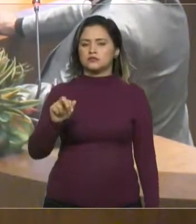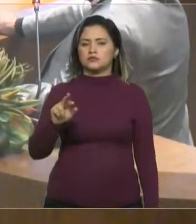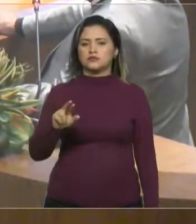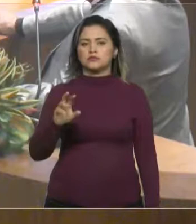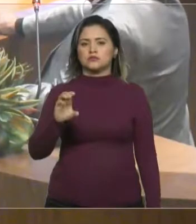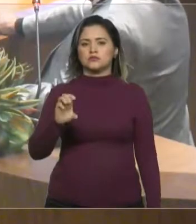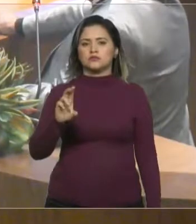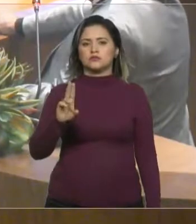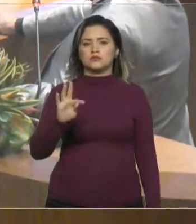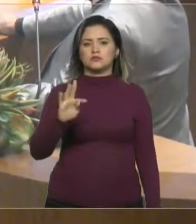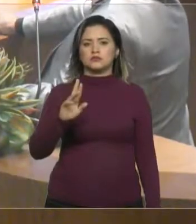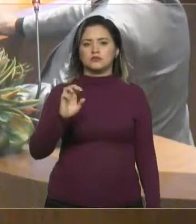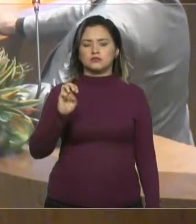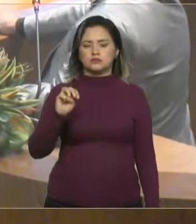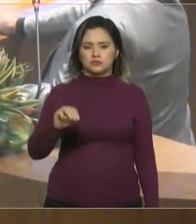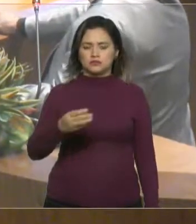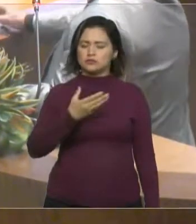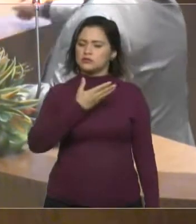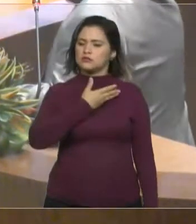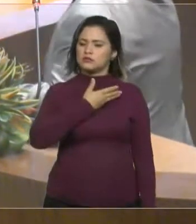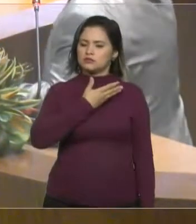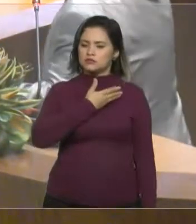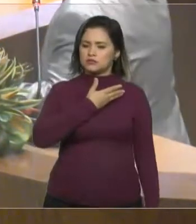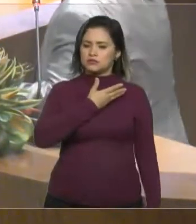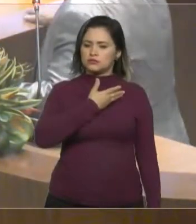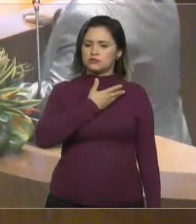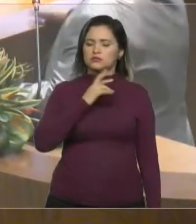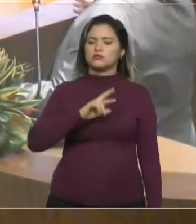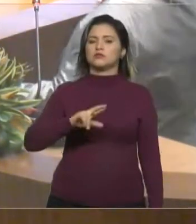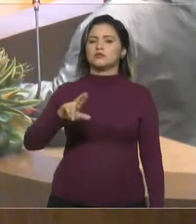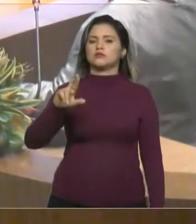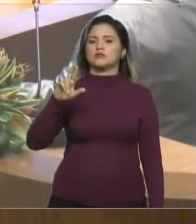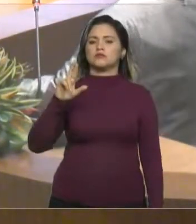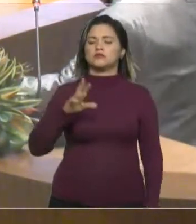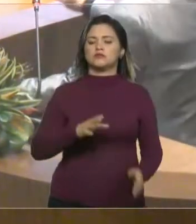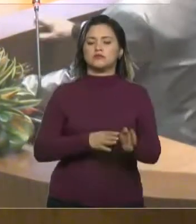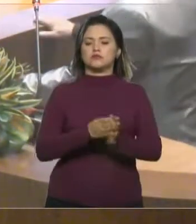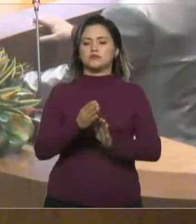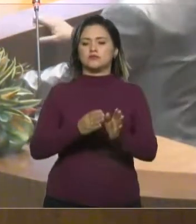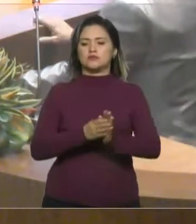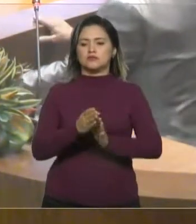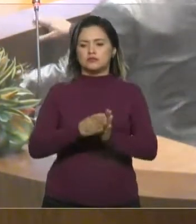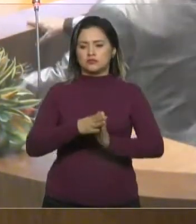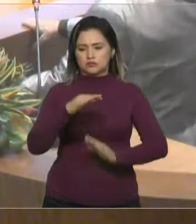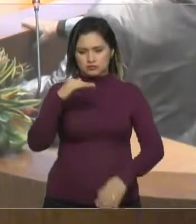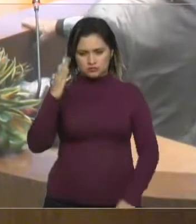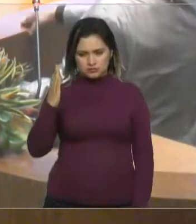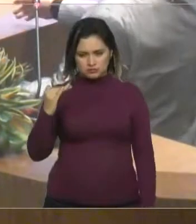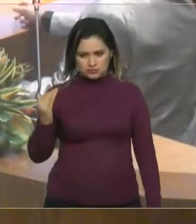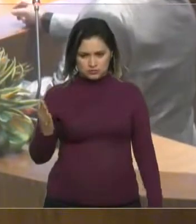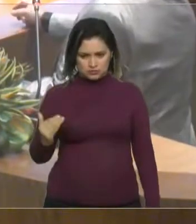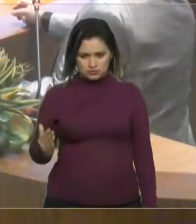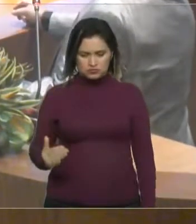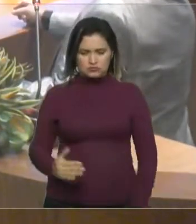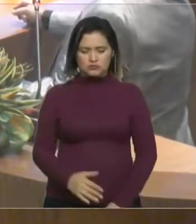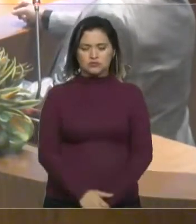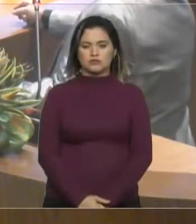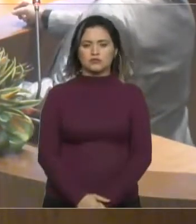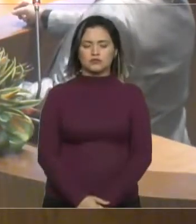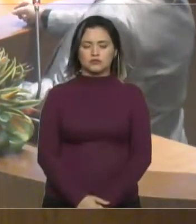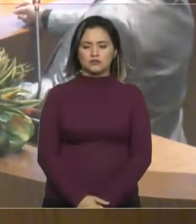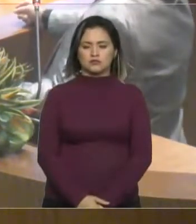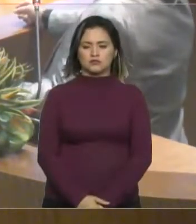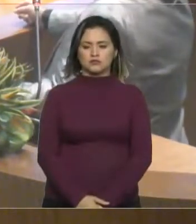amigo, em nome de todos os conselheiros do Brasil, porque aqui presente.